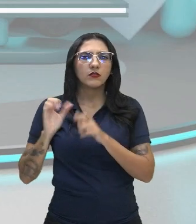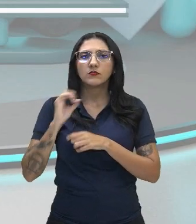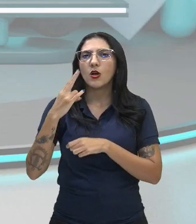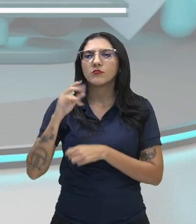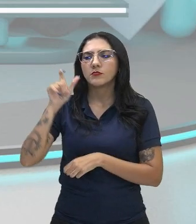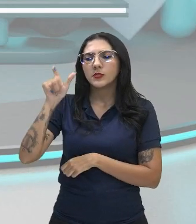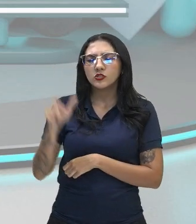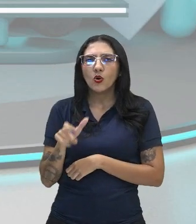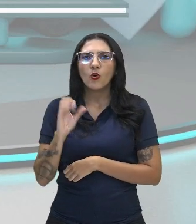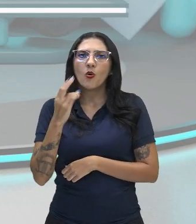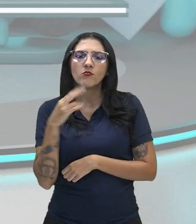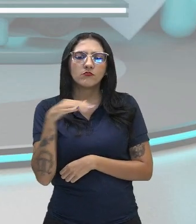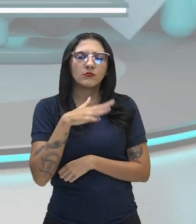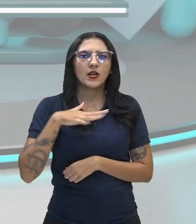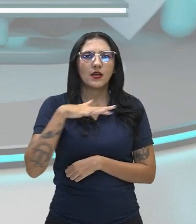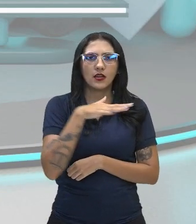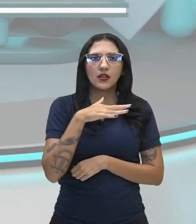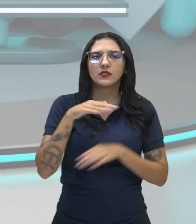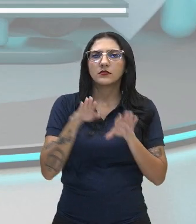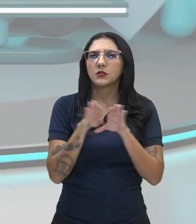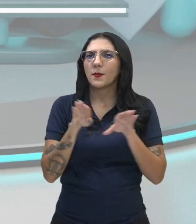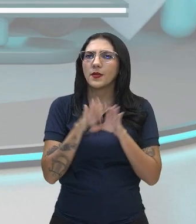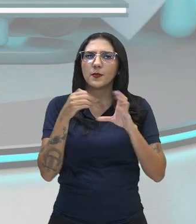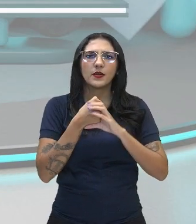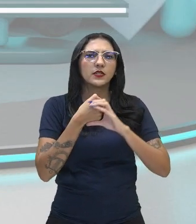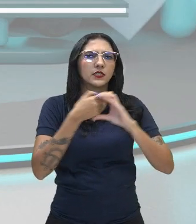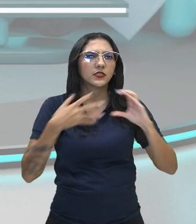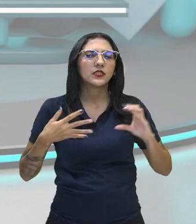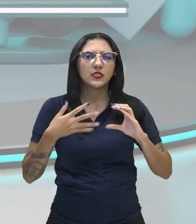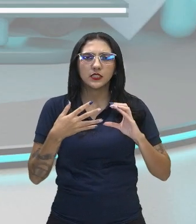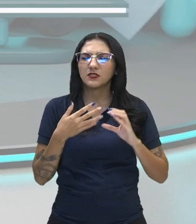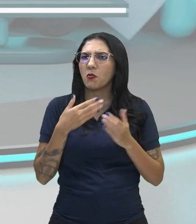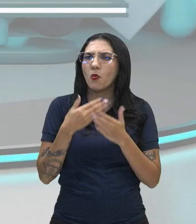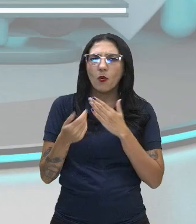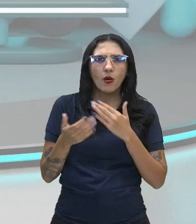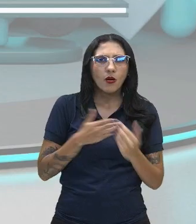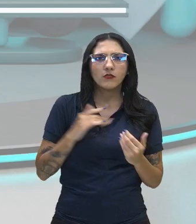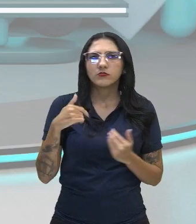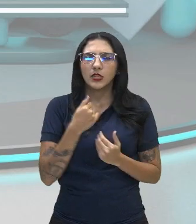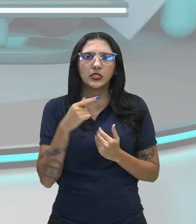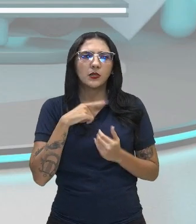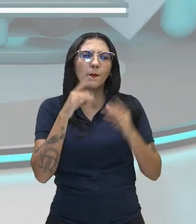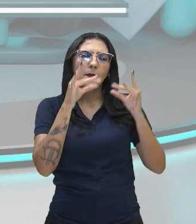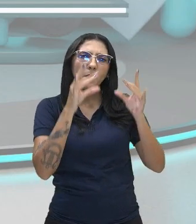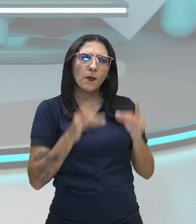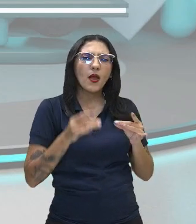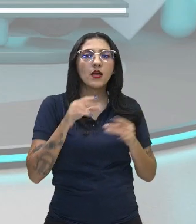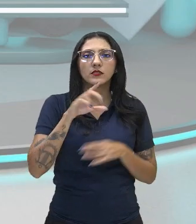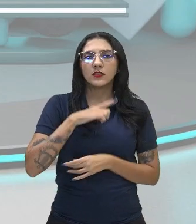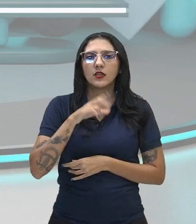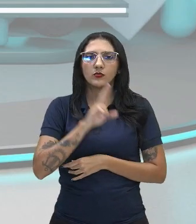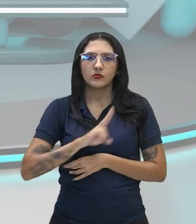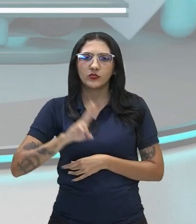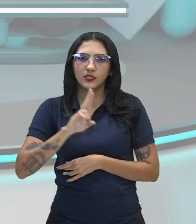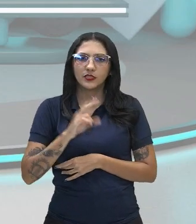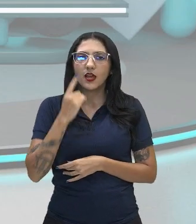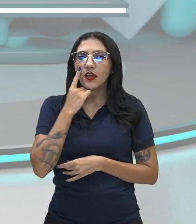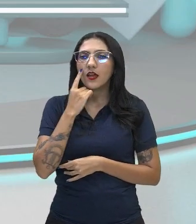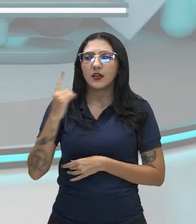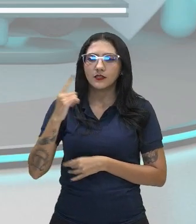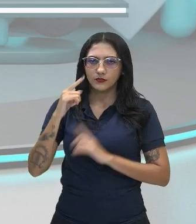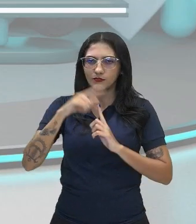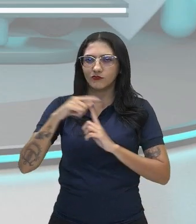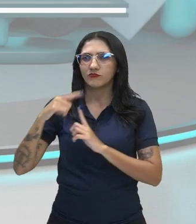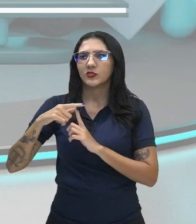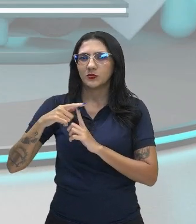um cenário, um aspecto qualquer da realidade, você está utilizando essa tipologia